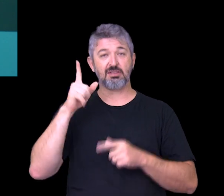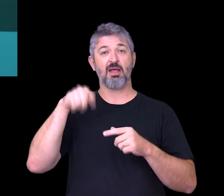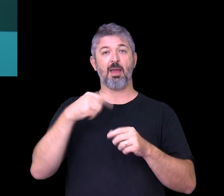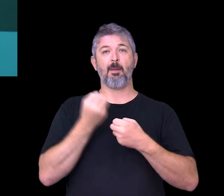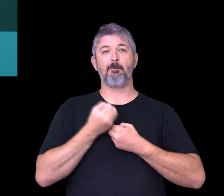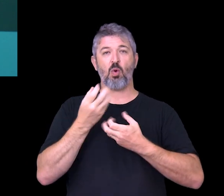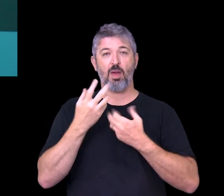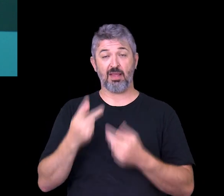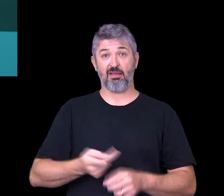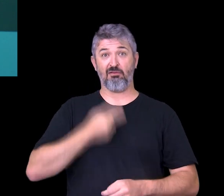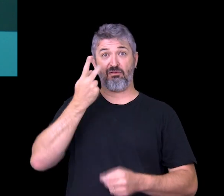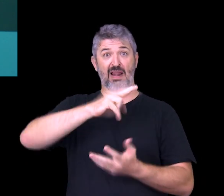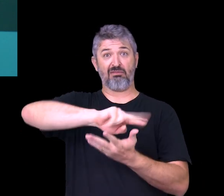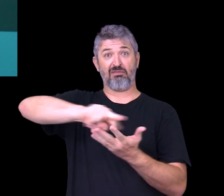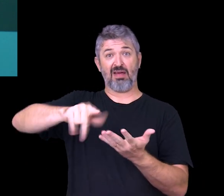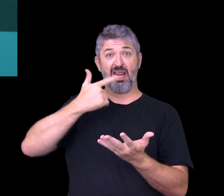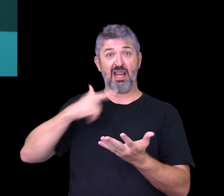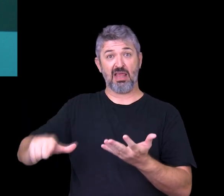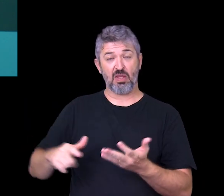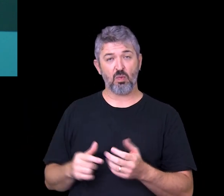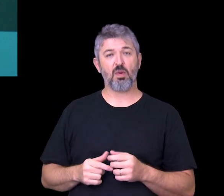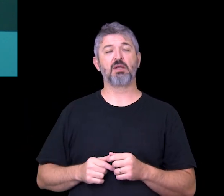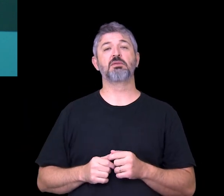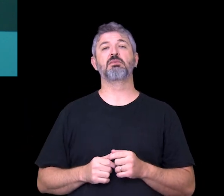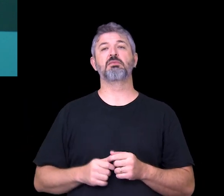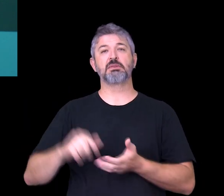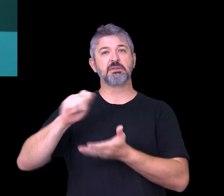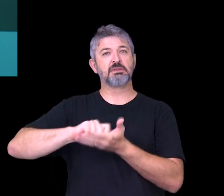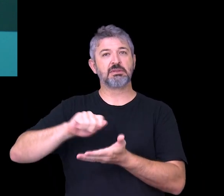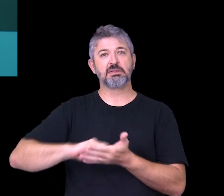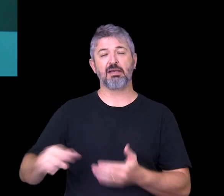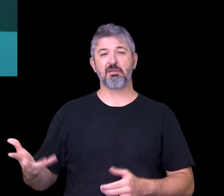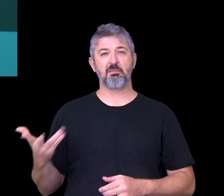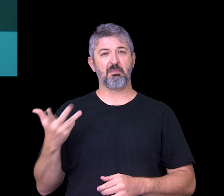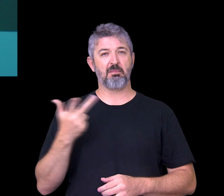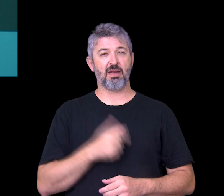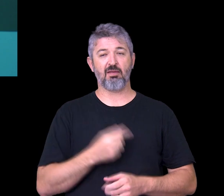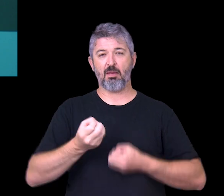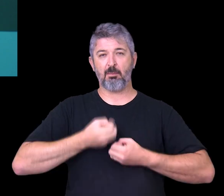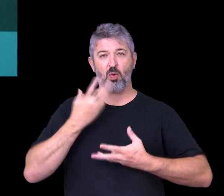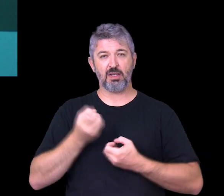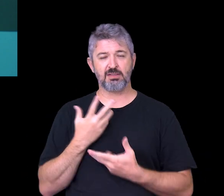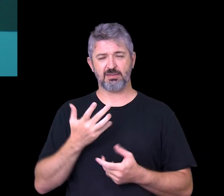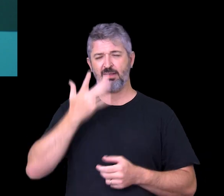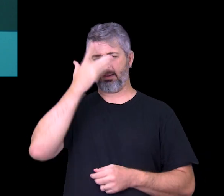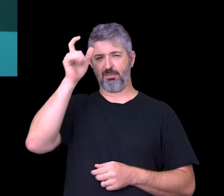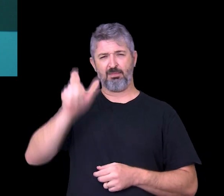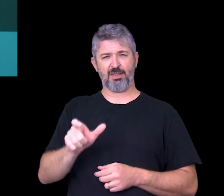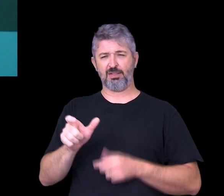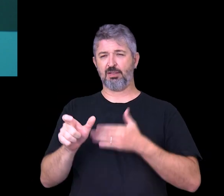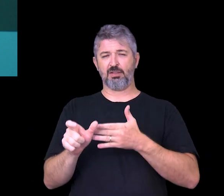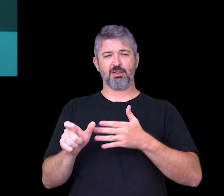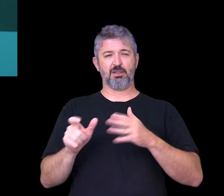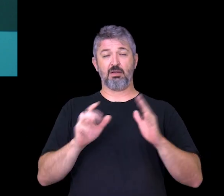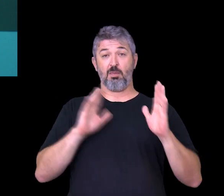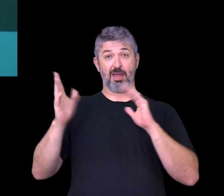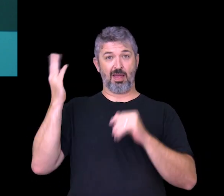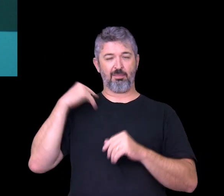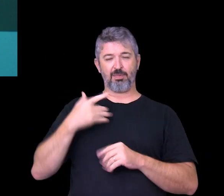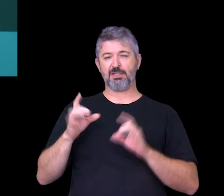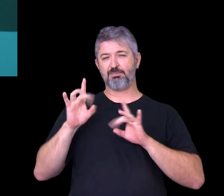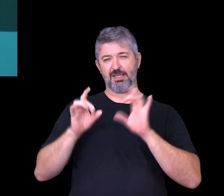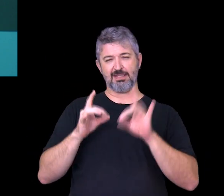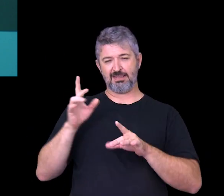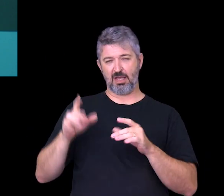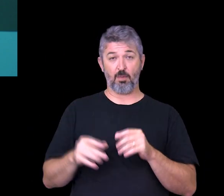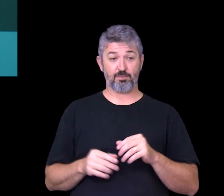falava várias línguas, escrevia muito bem, fazia poesias, foi uma geração muito especial. O Niemeyer,